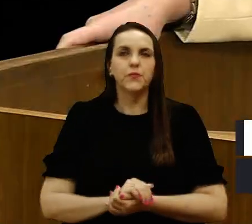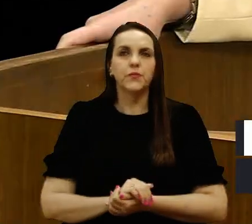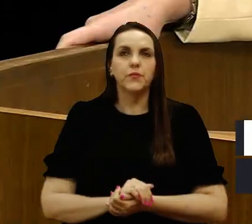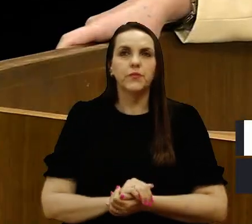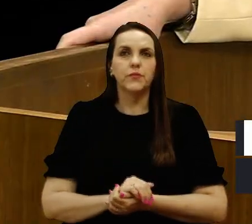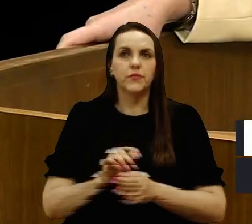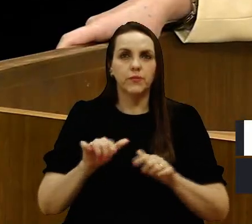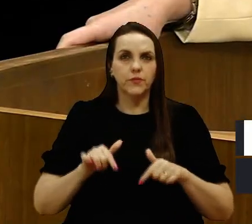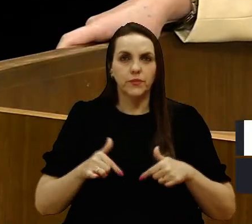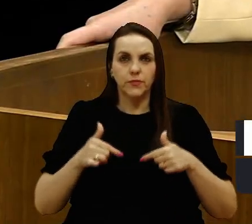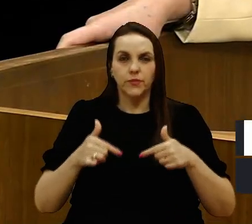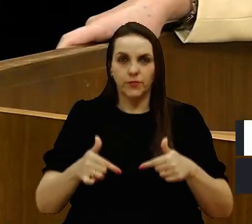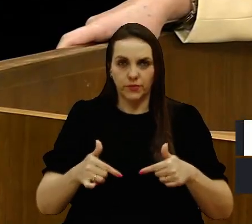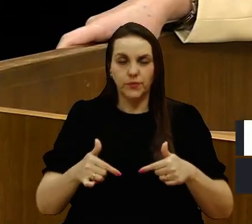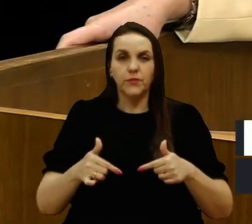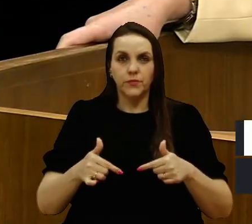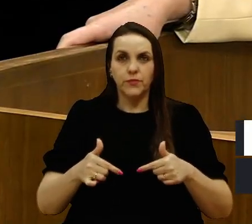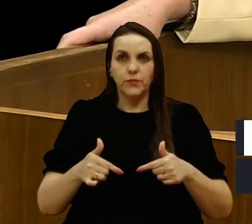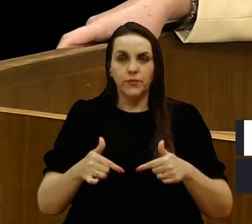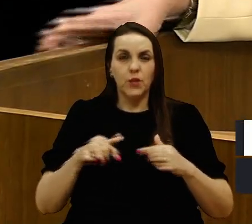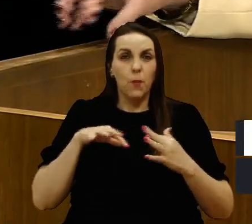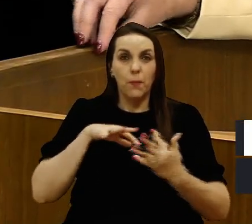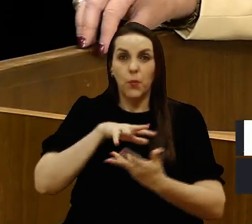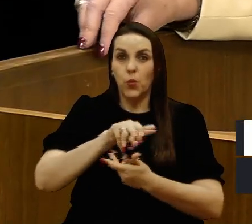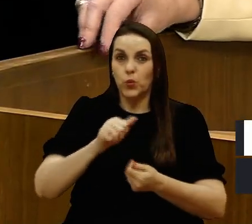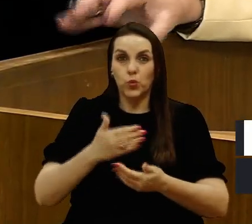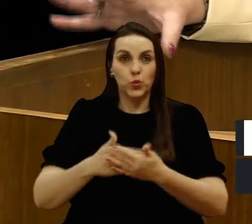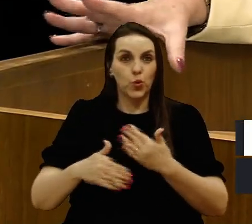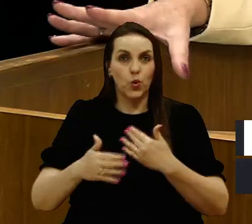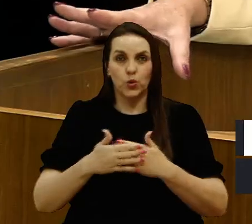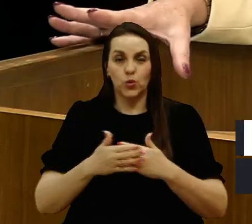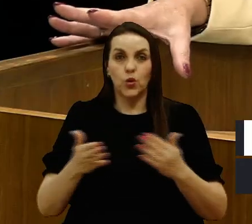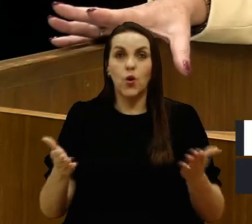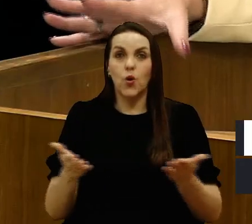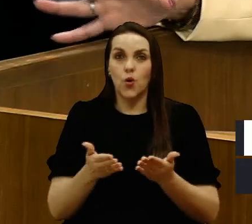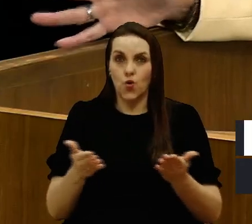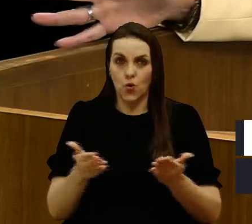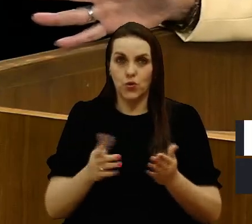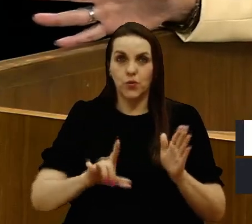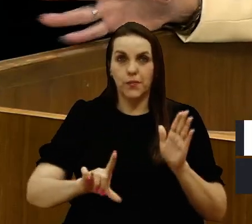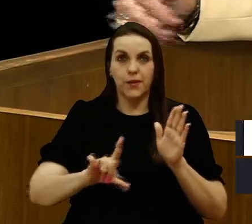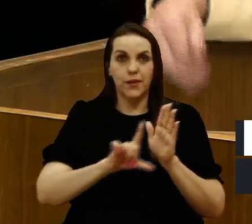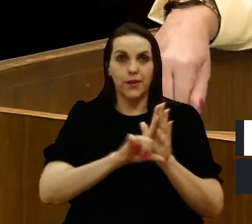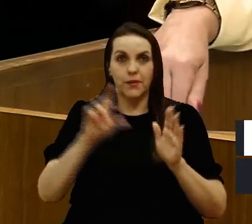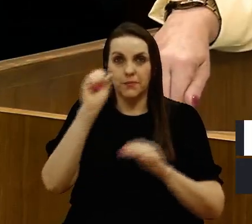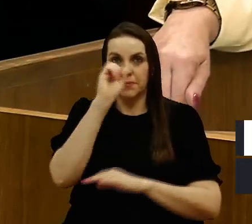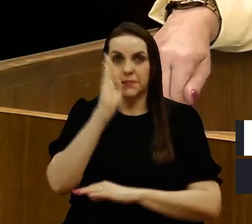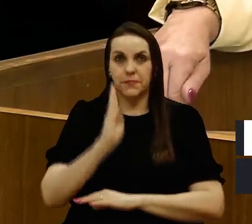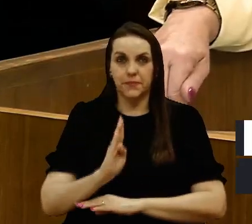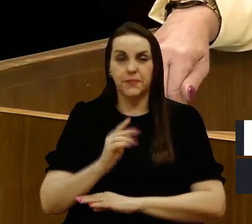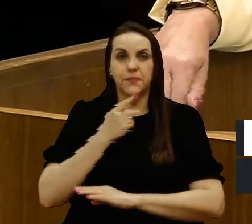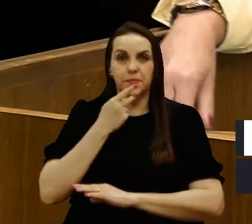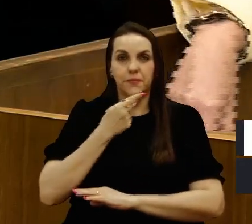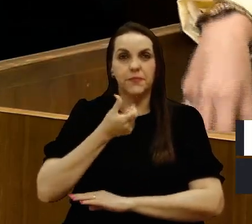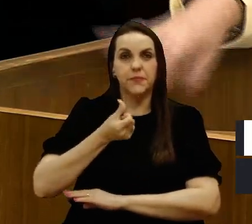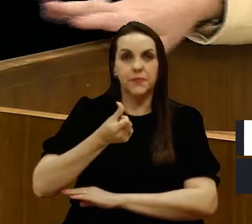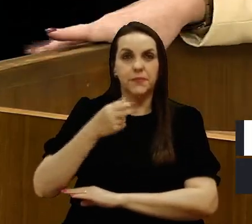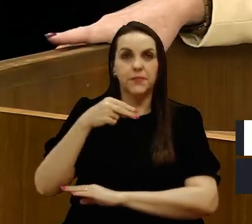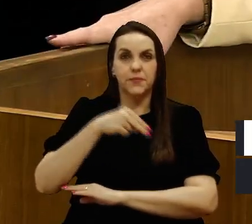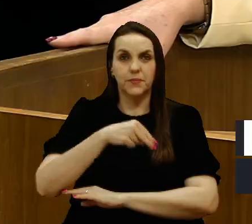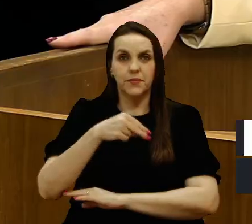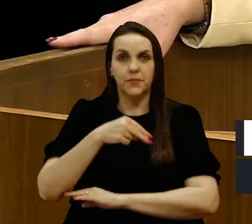essa luta se passou no mundo inteiro. Hoje, uma lei brasileira já diz que o dia 6 de